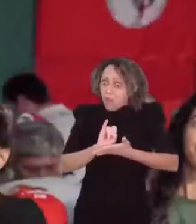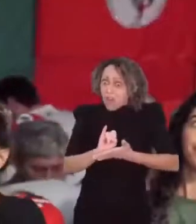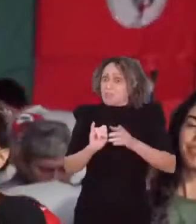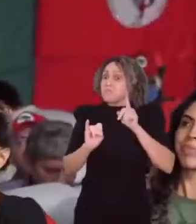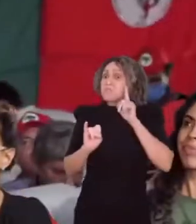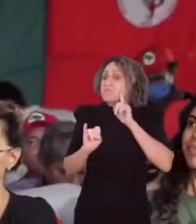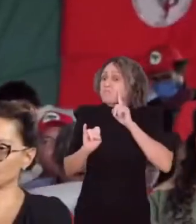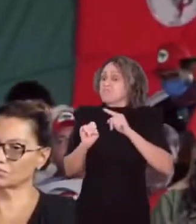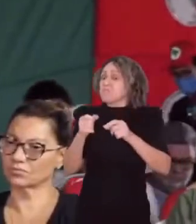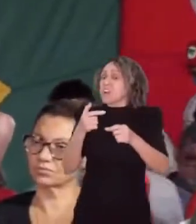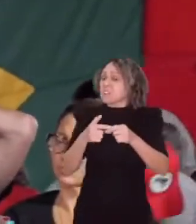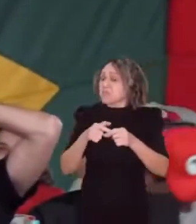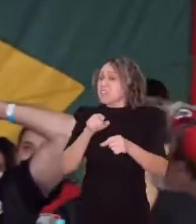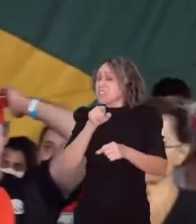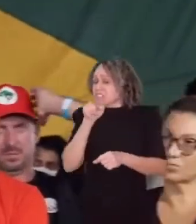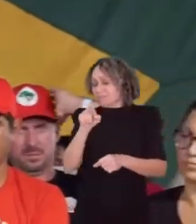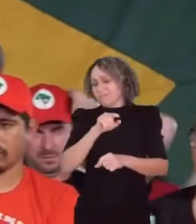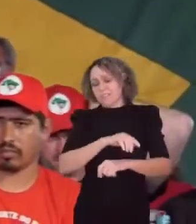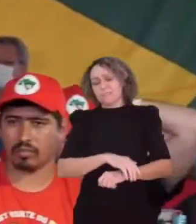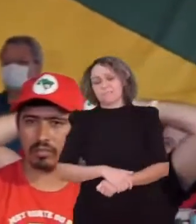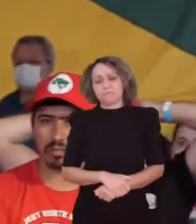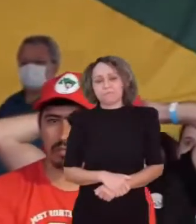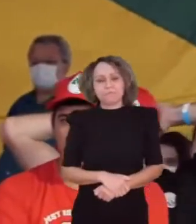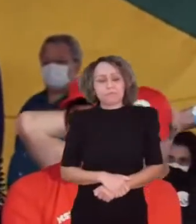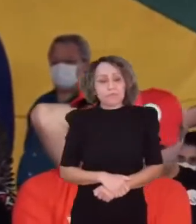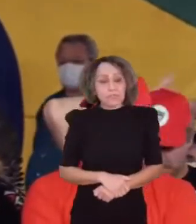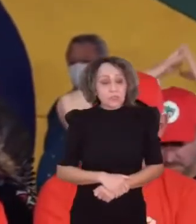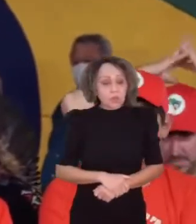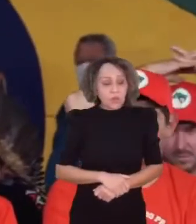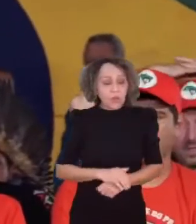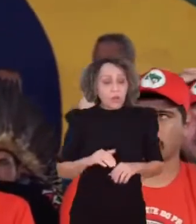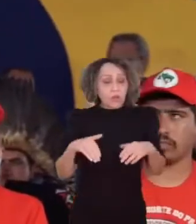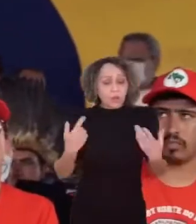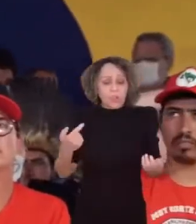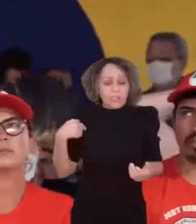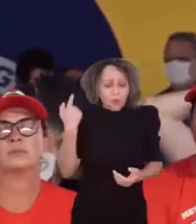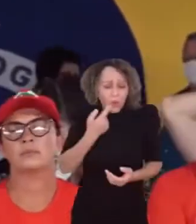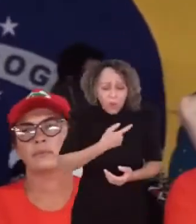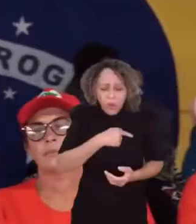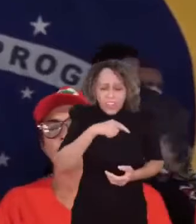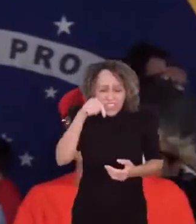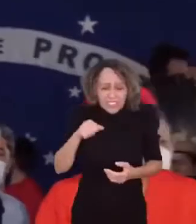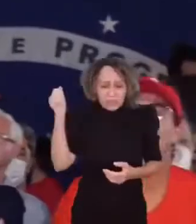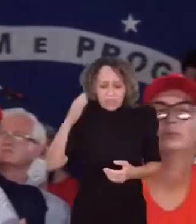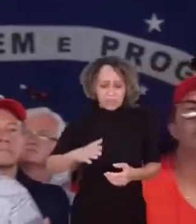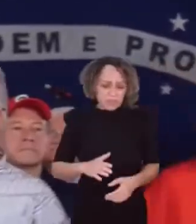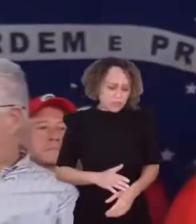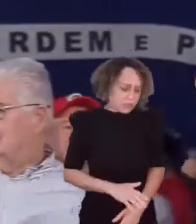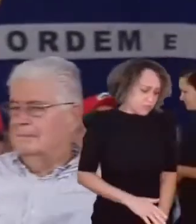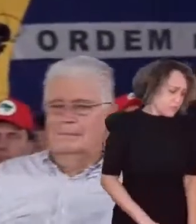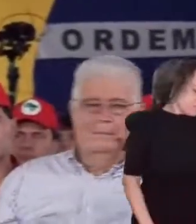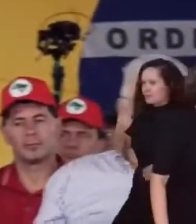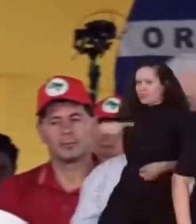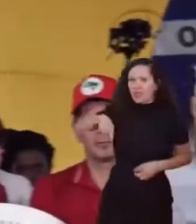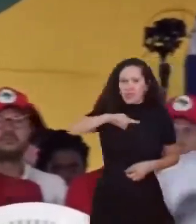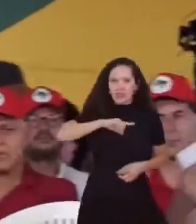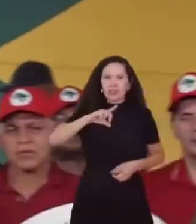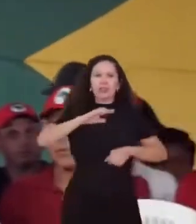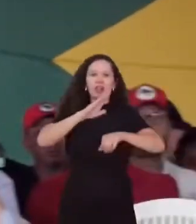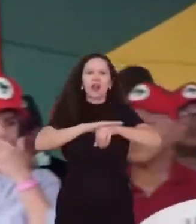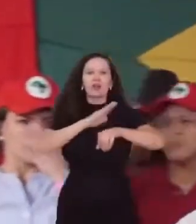Quando a gente é autossuficiente na Petrobras, quando a gente, depois do pré-sal, a gente